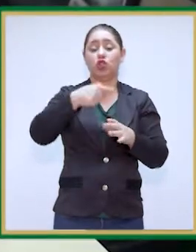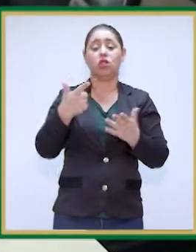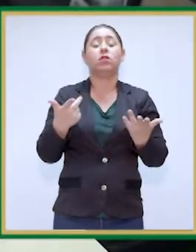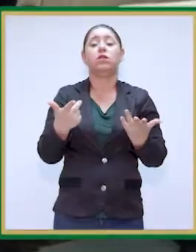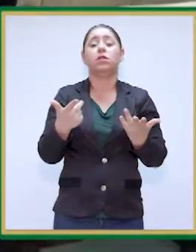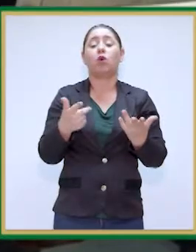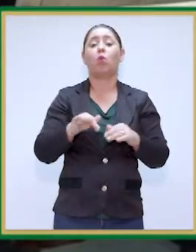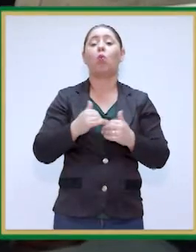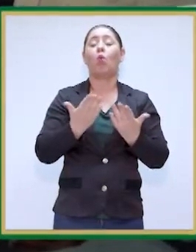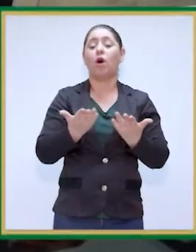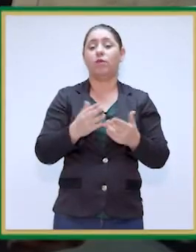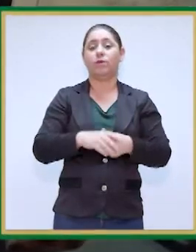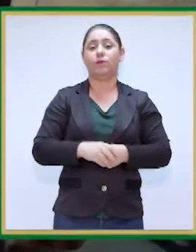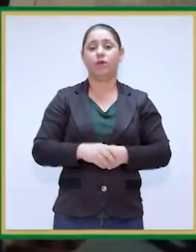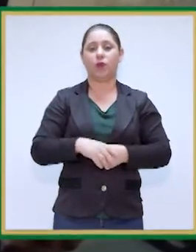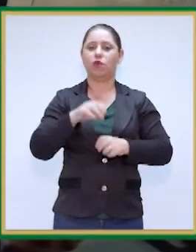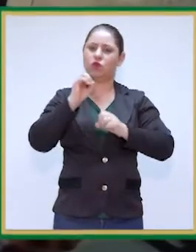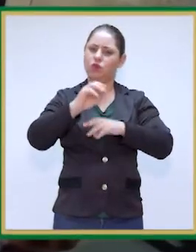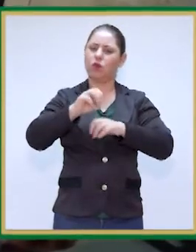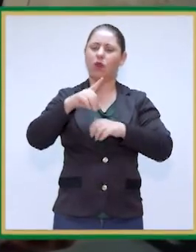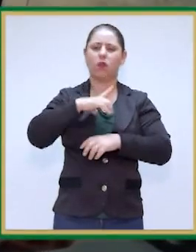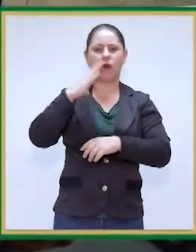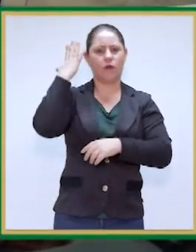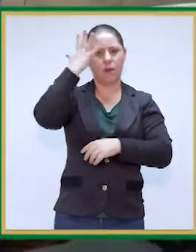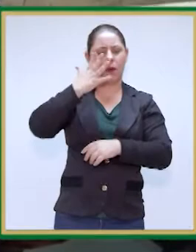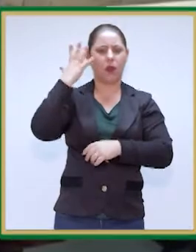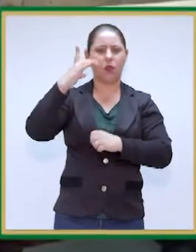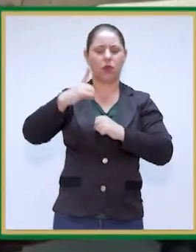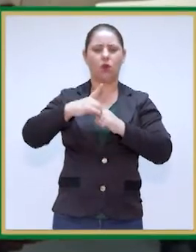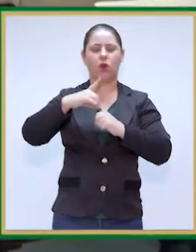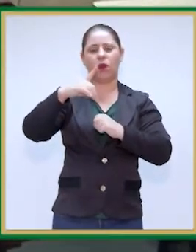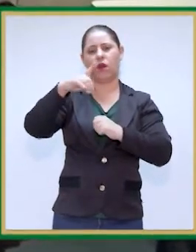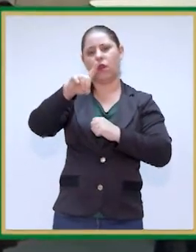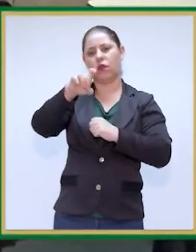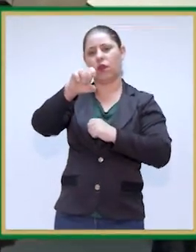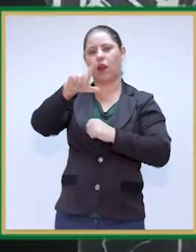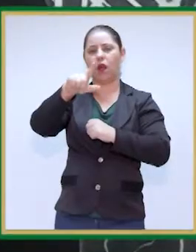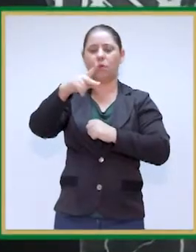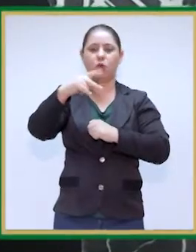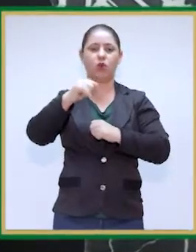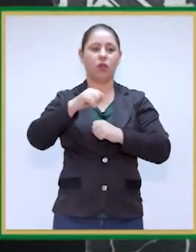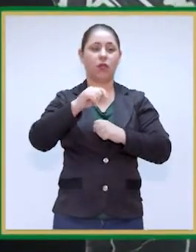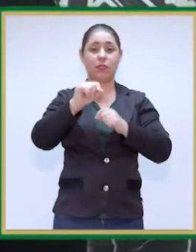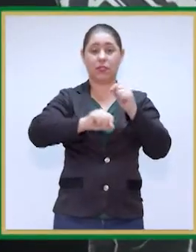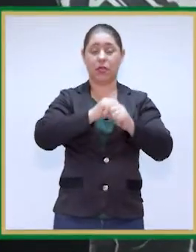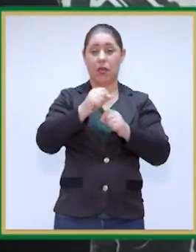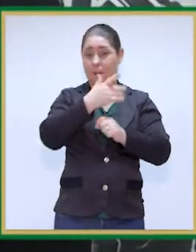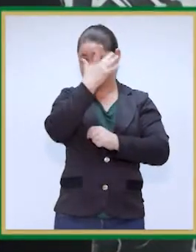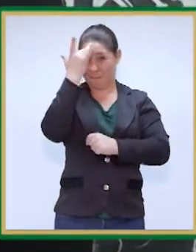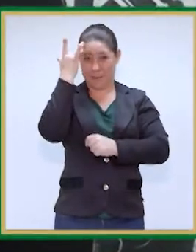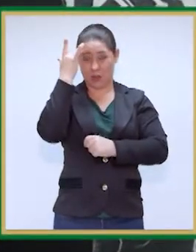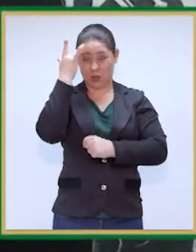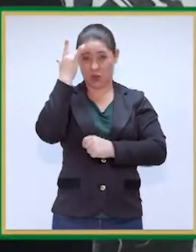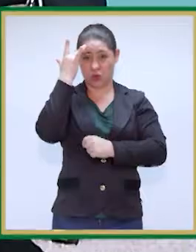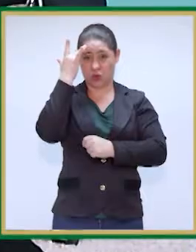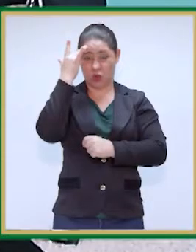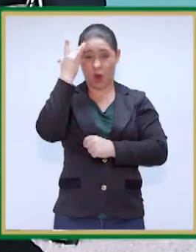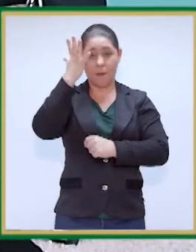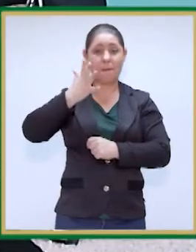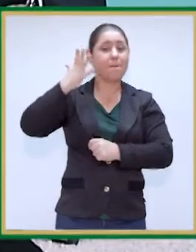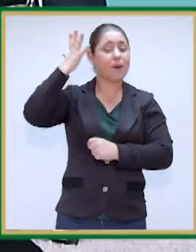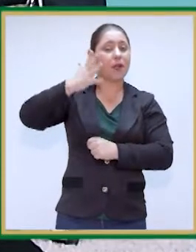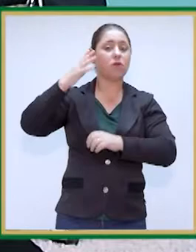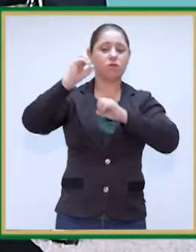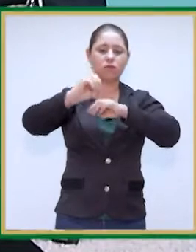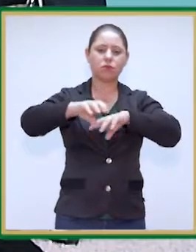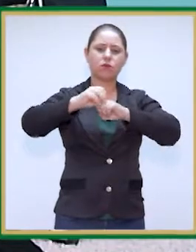Vários. O estudo pode ser um. A gente teve a palestra com o doutor pela PUC, que é egresso do sistema prisional de São Paulo, uma pessoa que veio